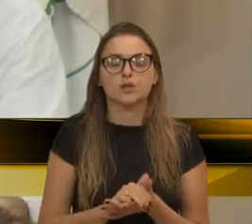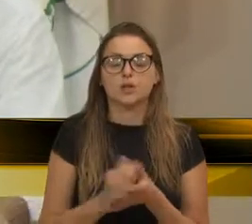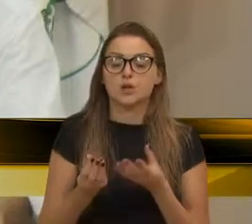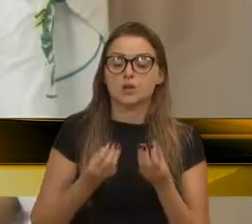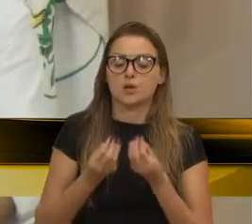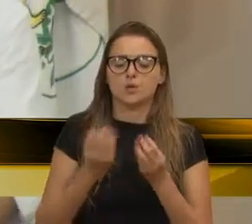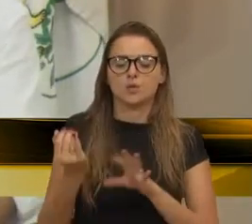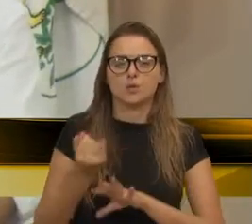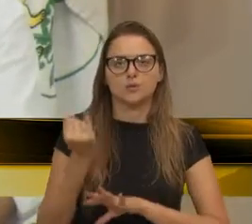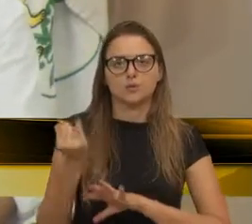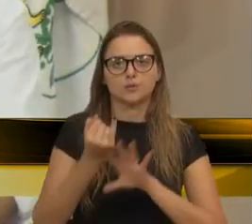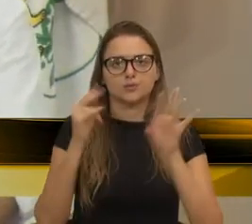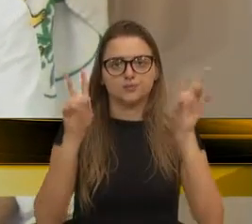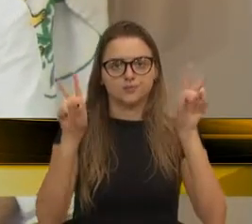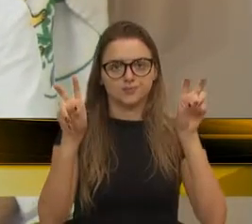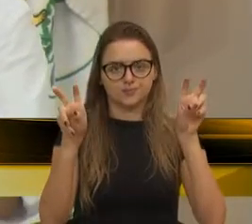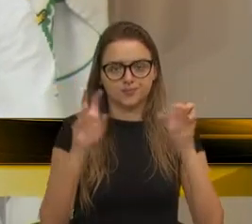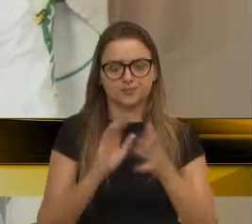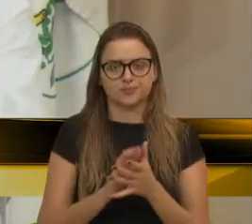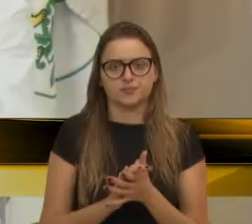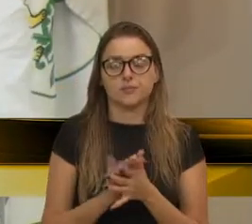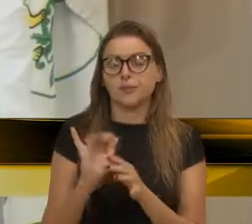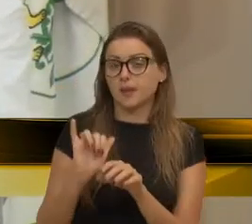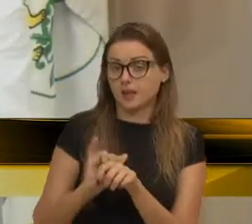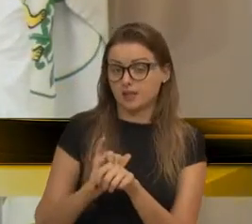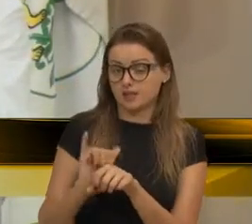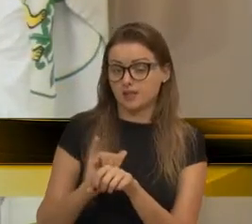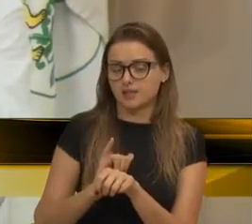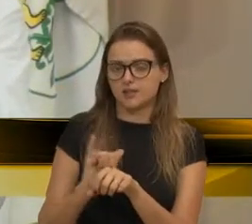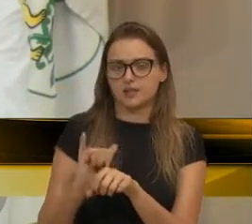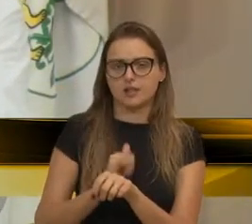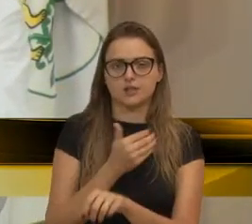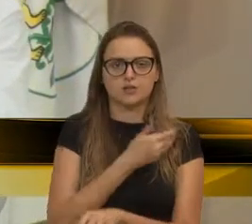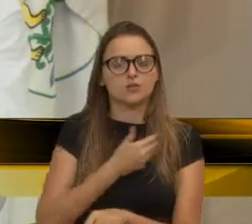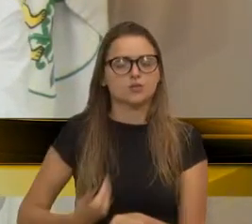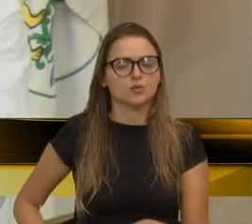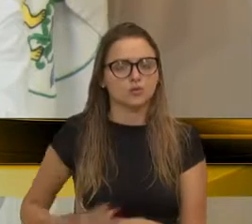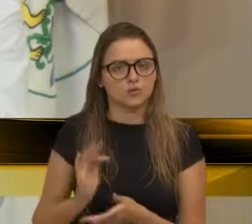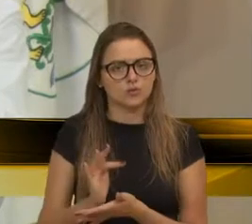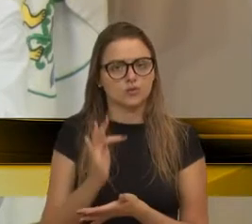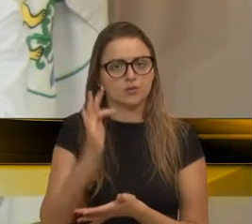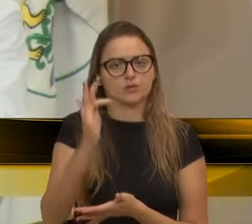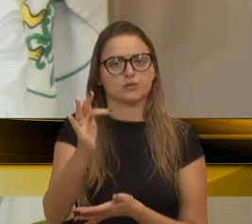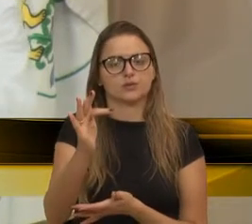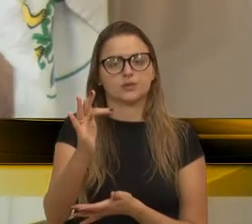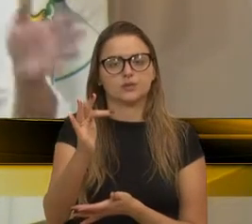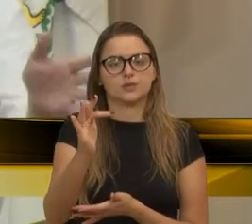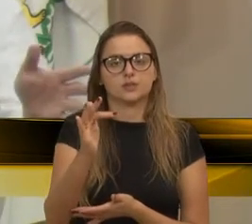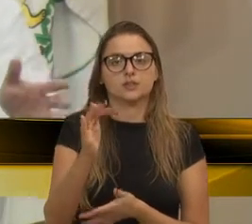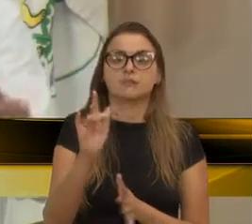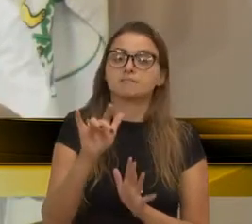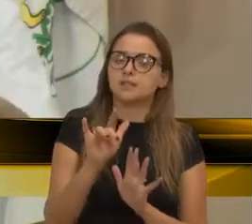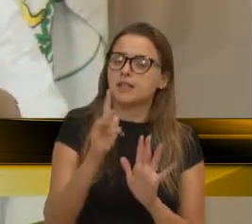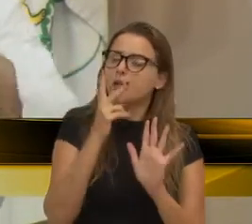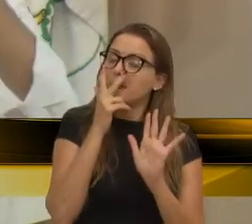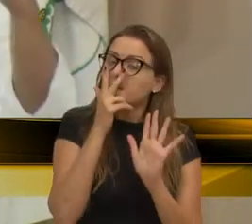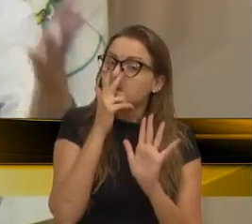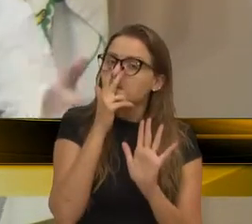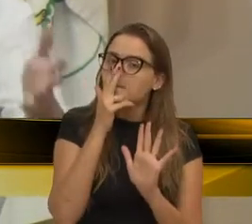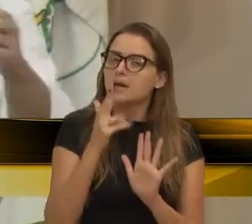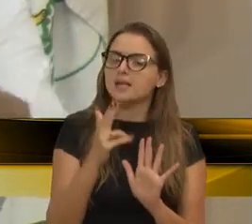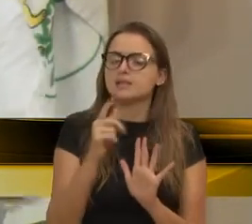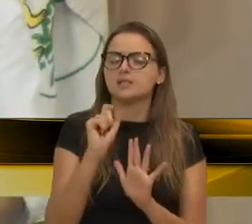assunto. A estratégia do governo federal é idêntica à que nós